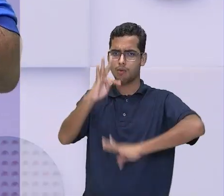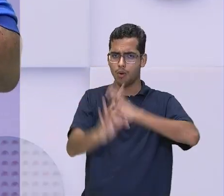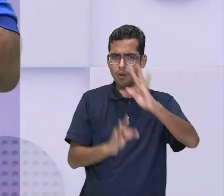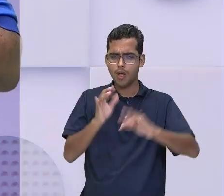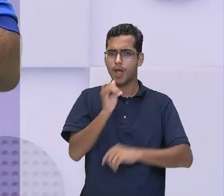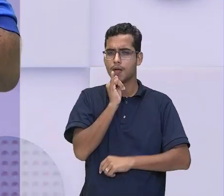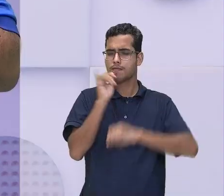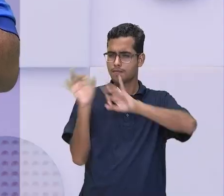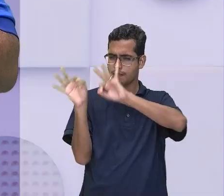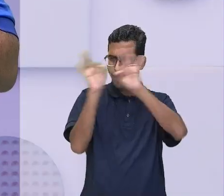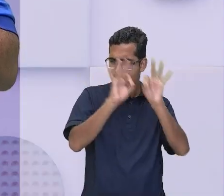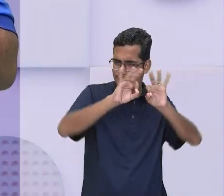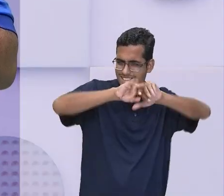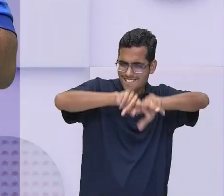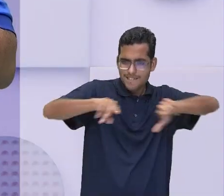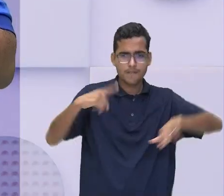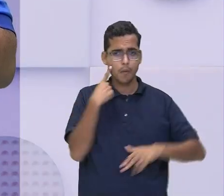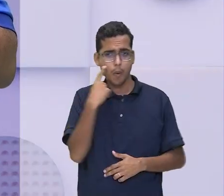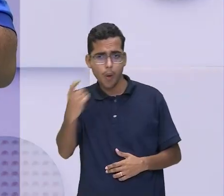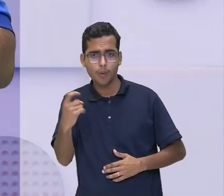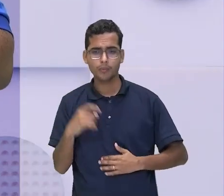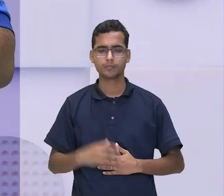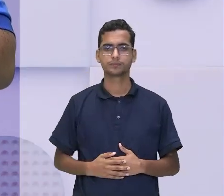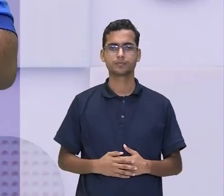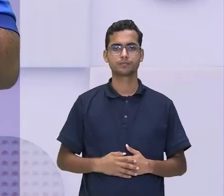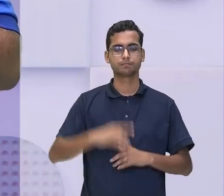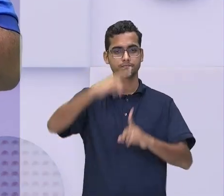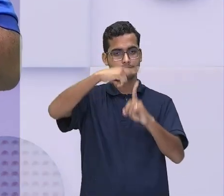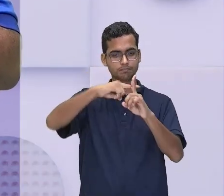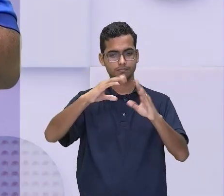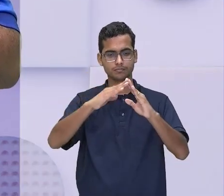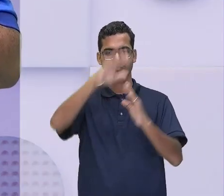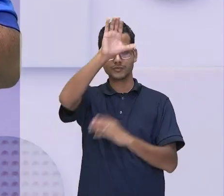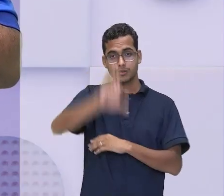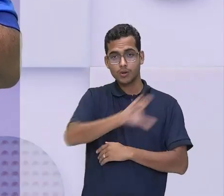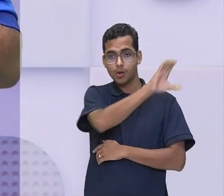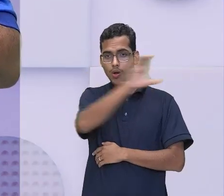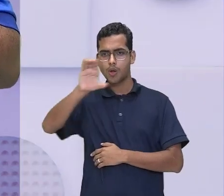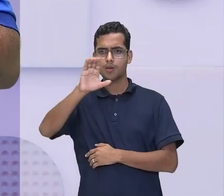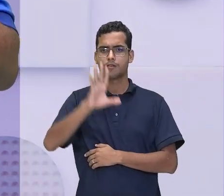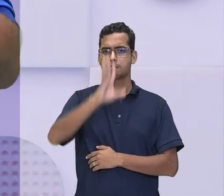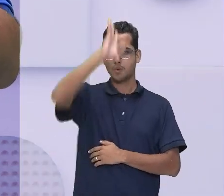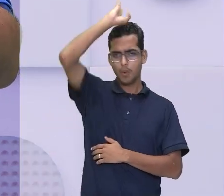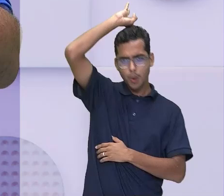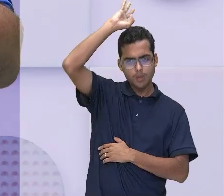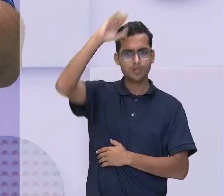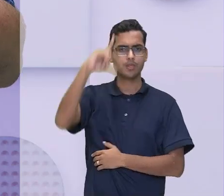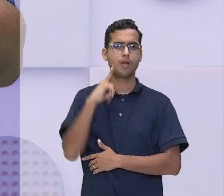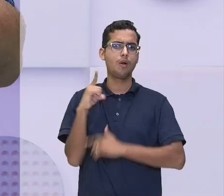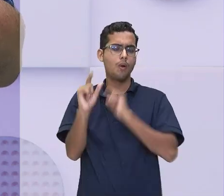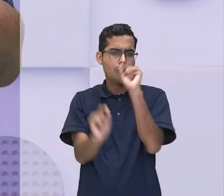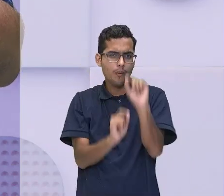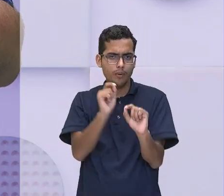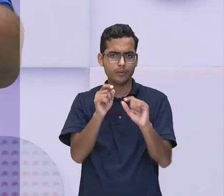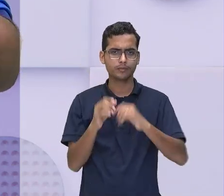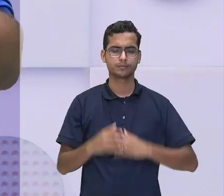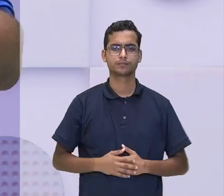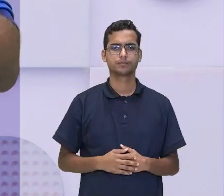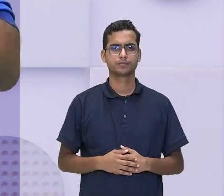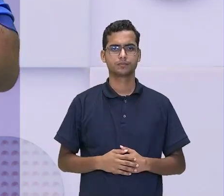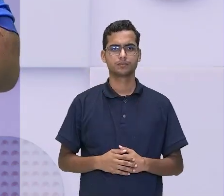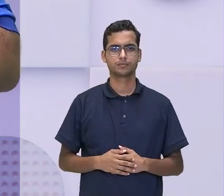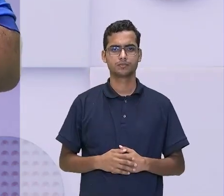exemplo aqui muito interessante. A Igreja Católica Romana tem um projeto muito bonito que é das